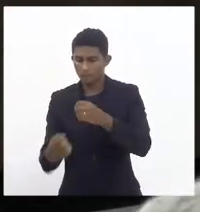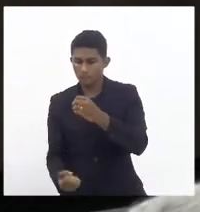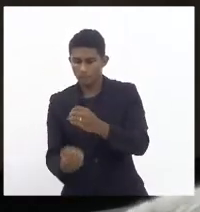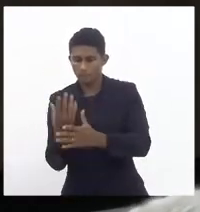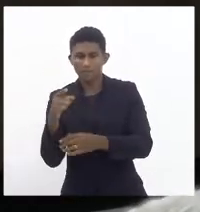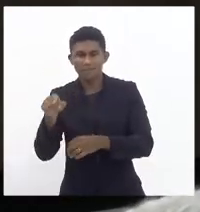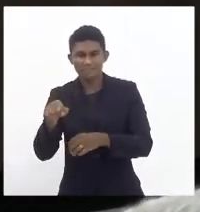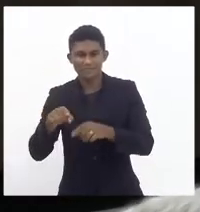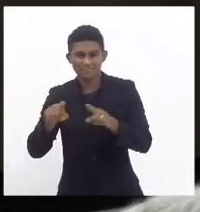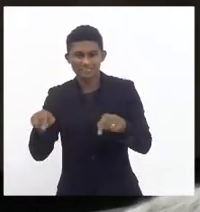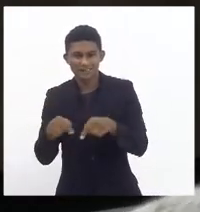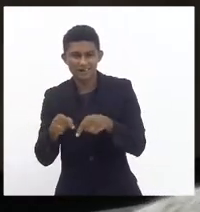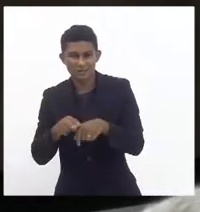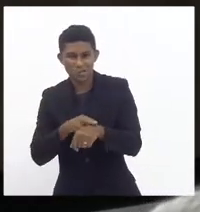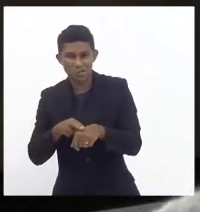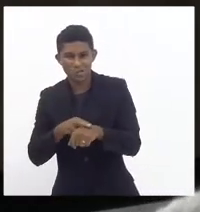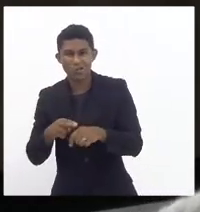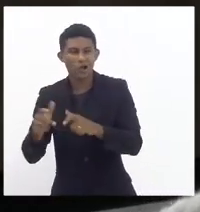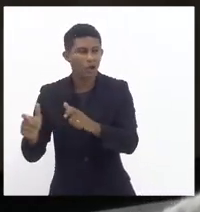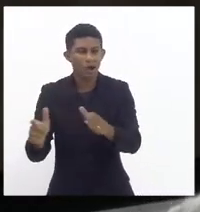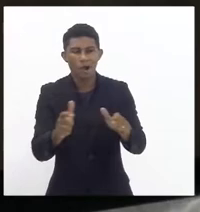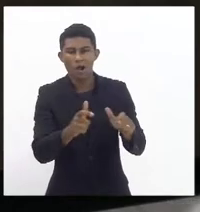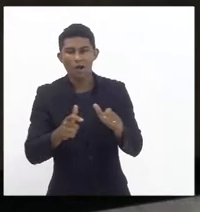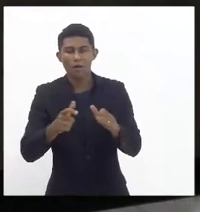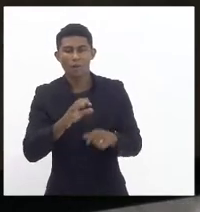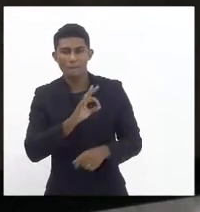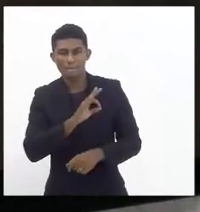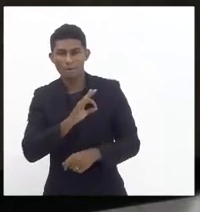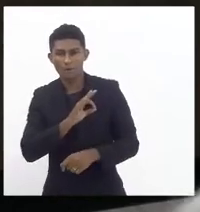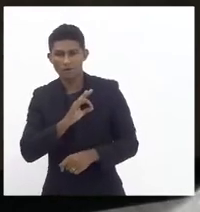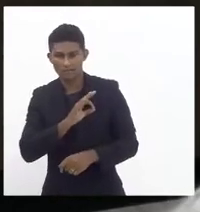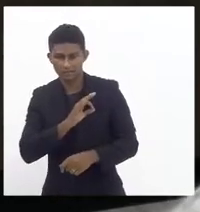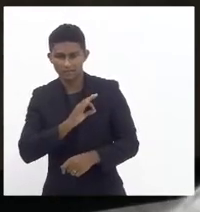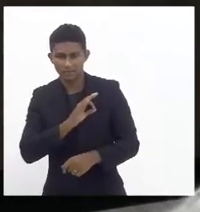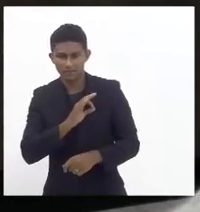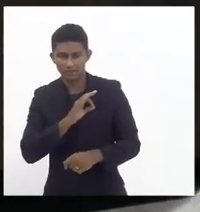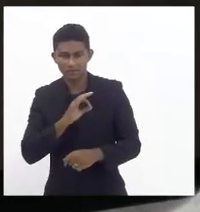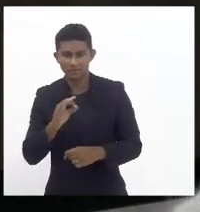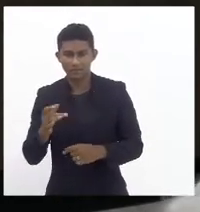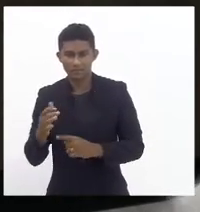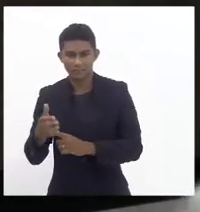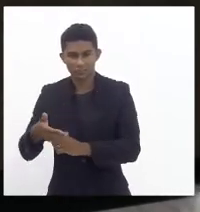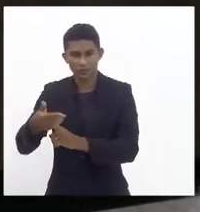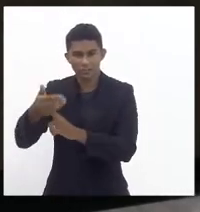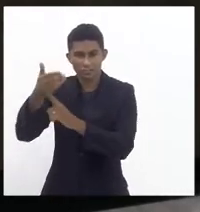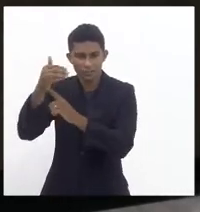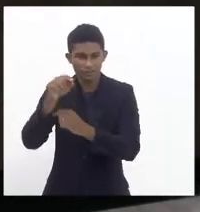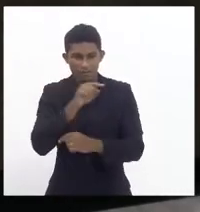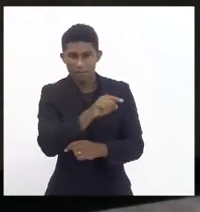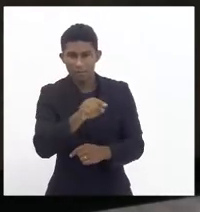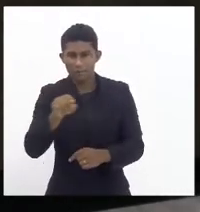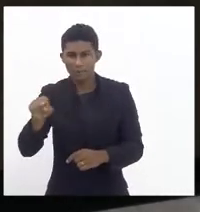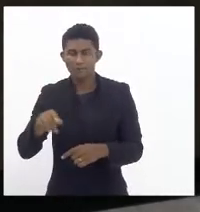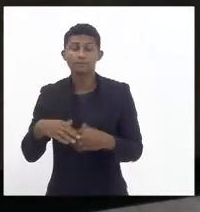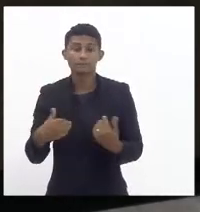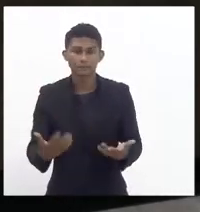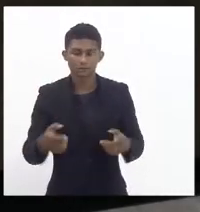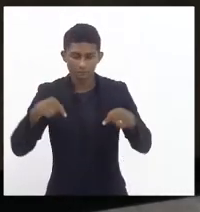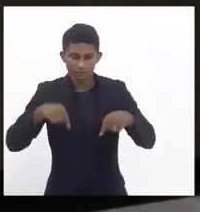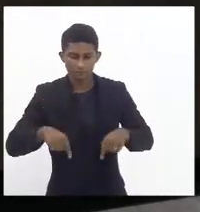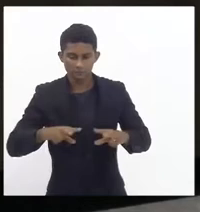nos postos regionais de político técnico-científica é o parecer